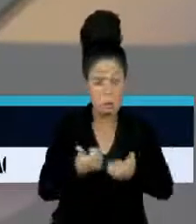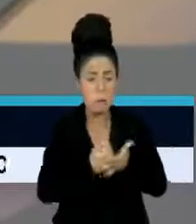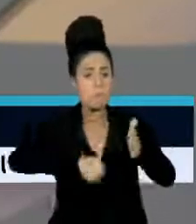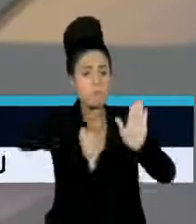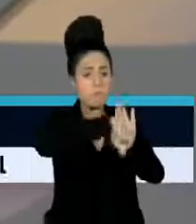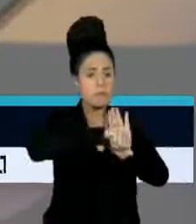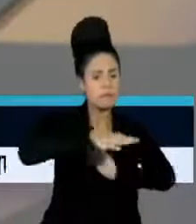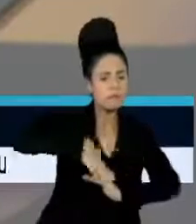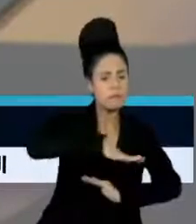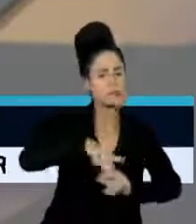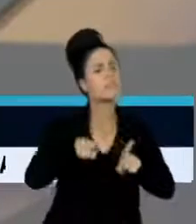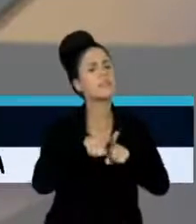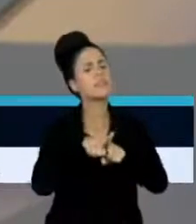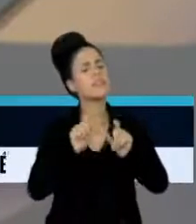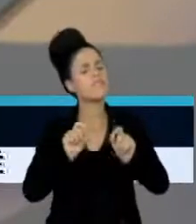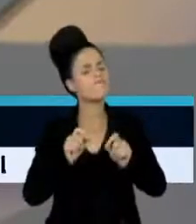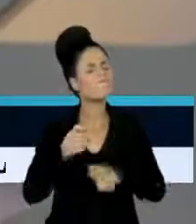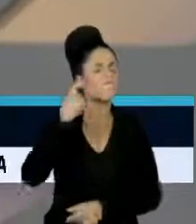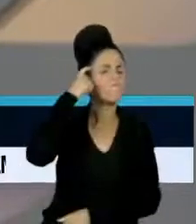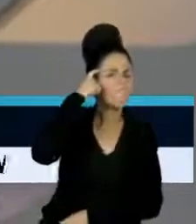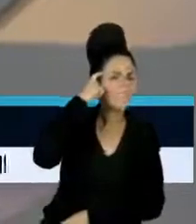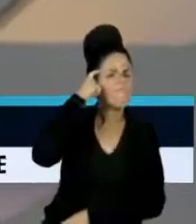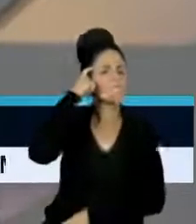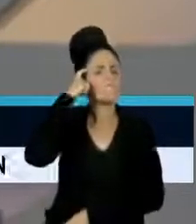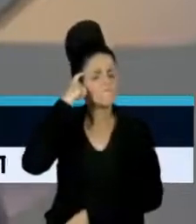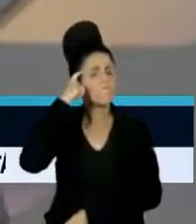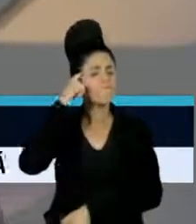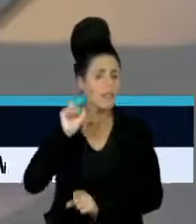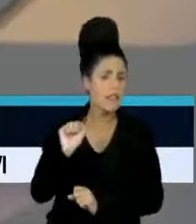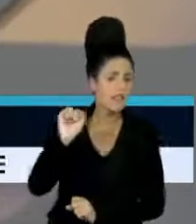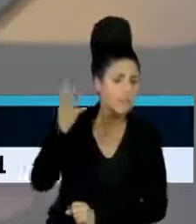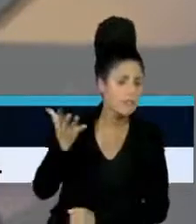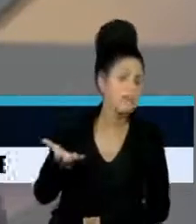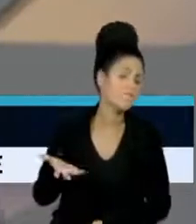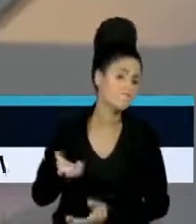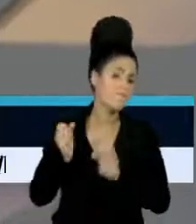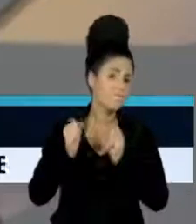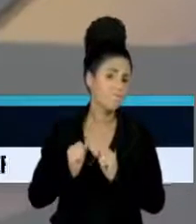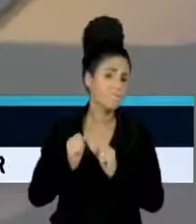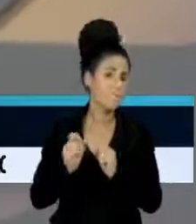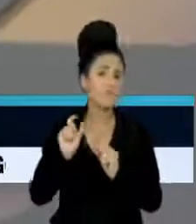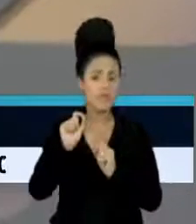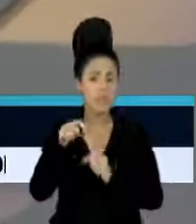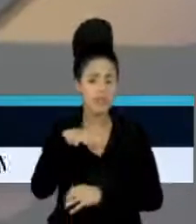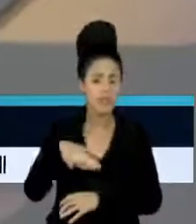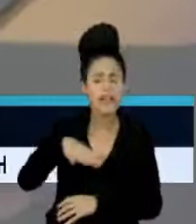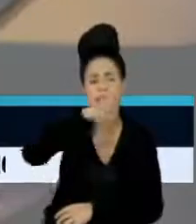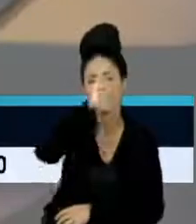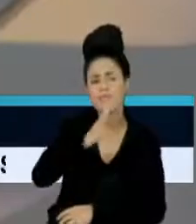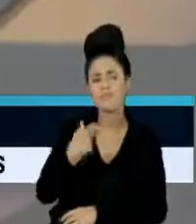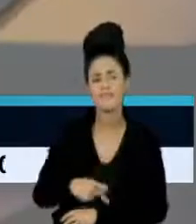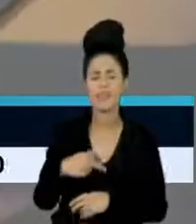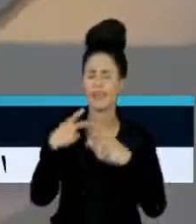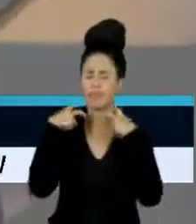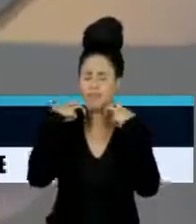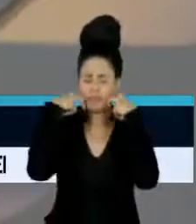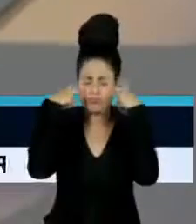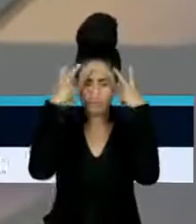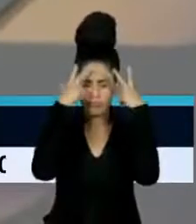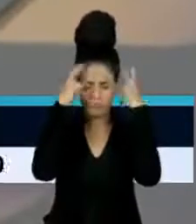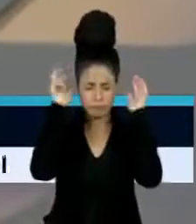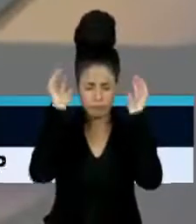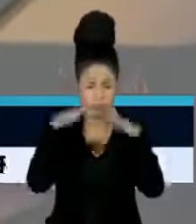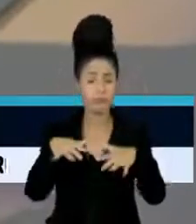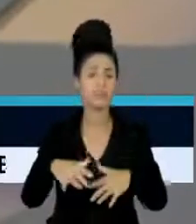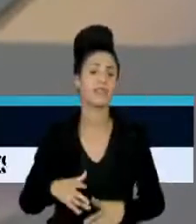naquela região. Então, a inação do Estado brasileiro é vergonhosa frente a todo